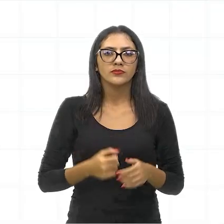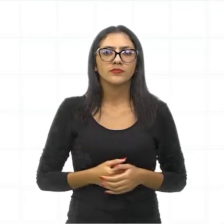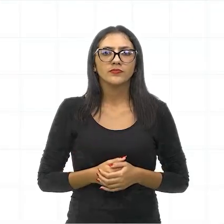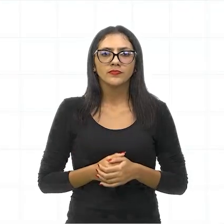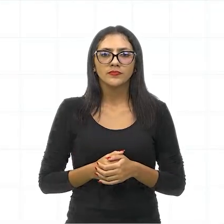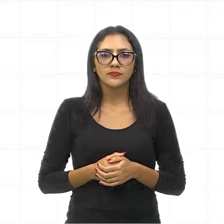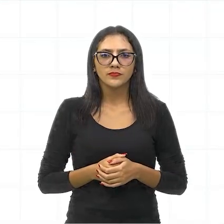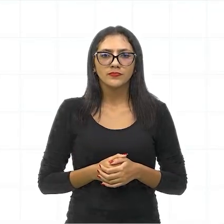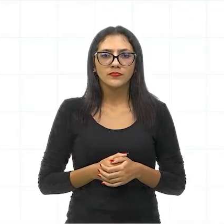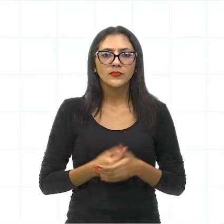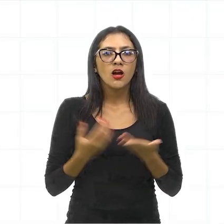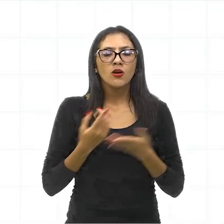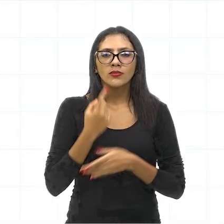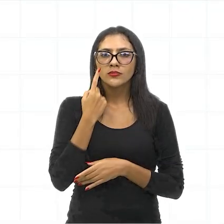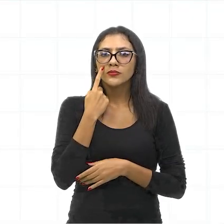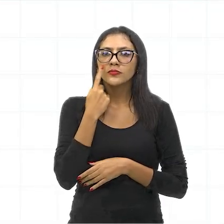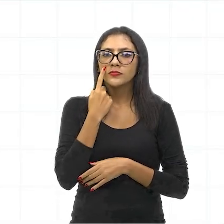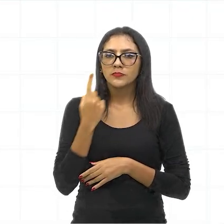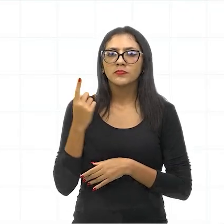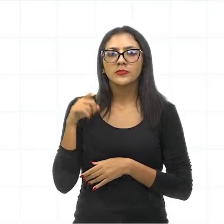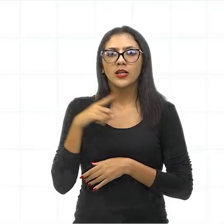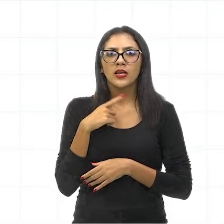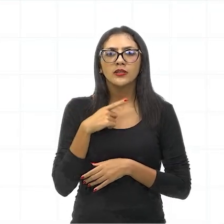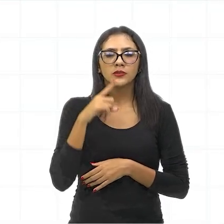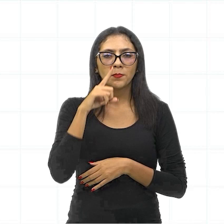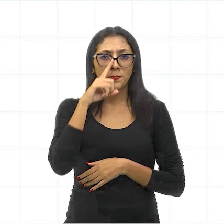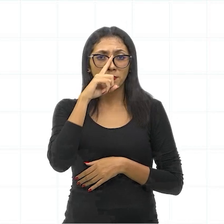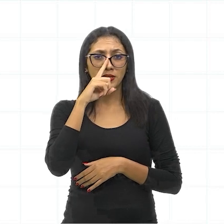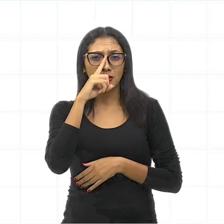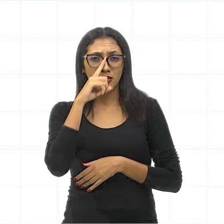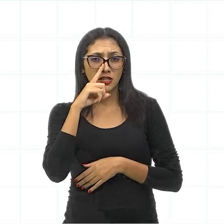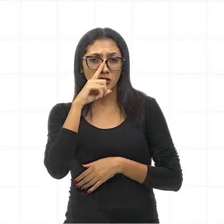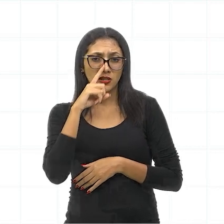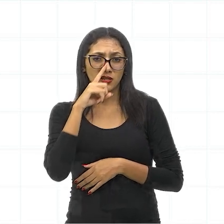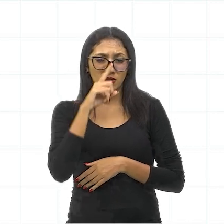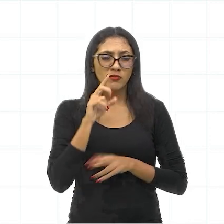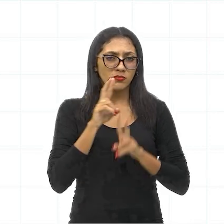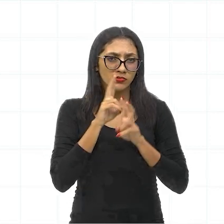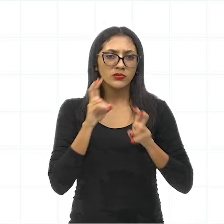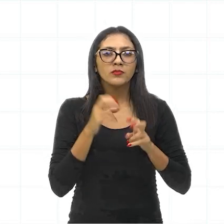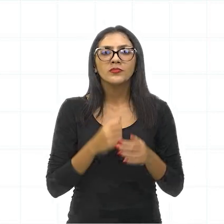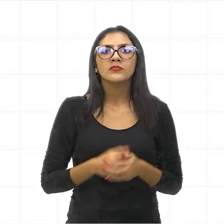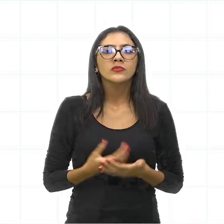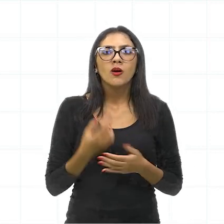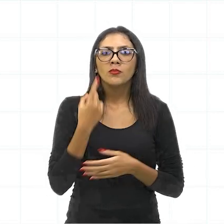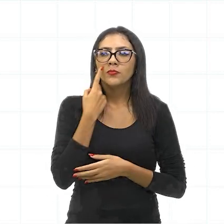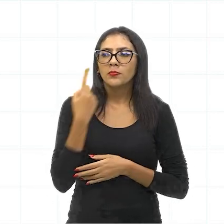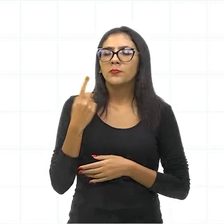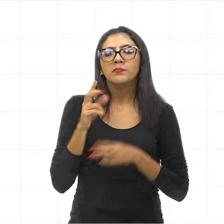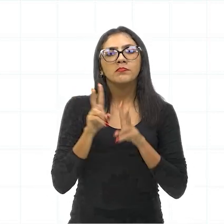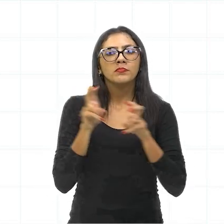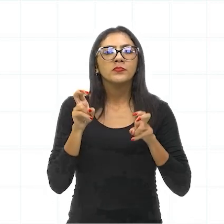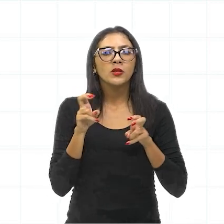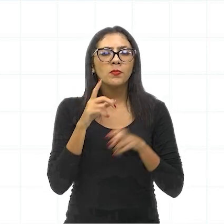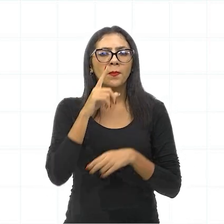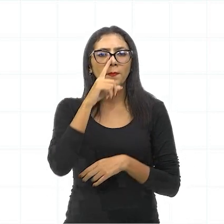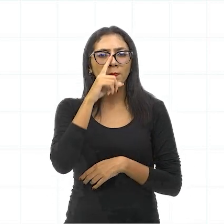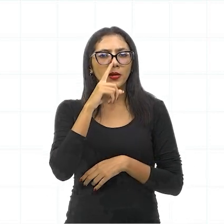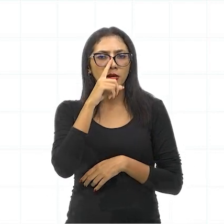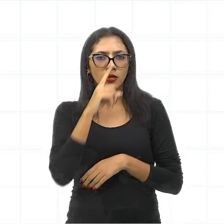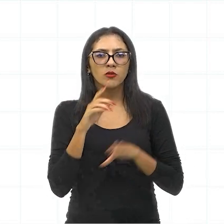agora uma outra imagem, porque nós falamos sobre esses riscos, né, sociais e biológicos. Nessa imagem a gente traz um pouco ali dos riscos